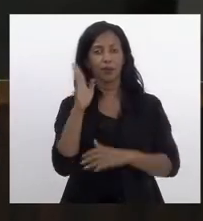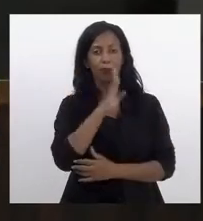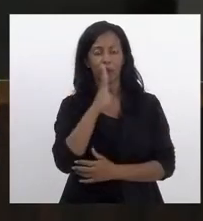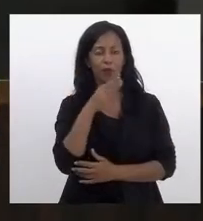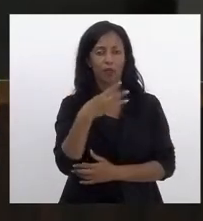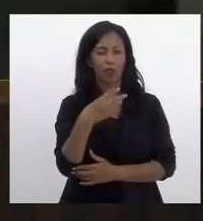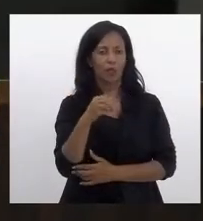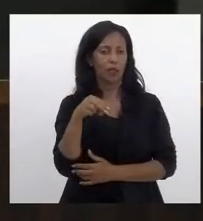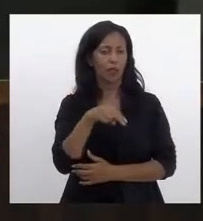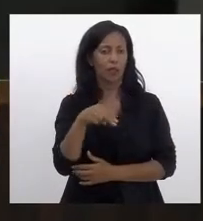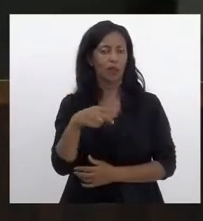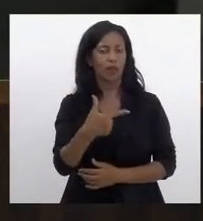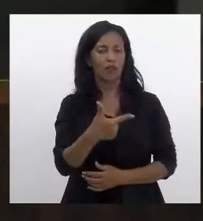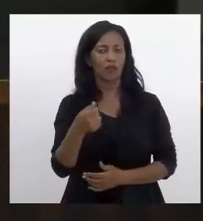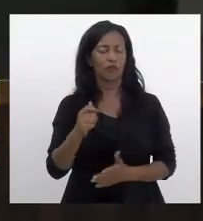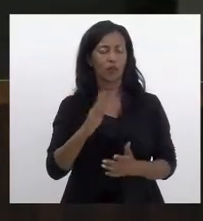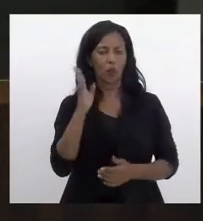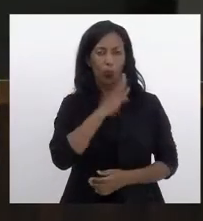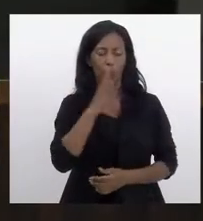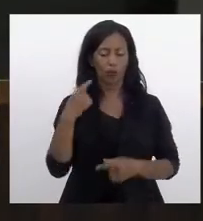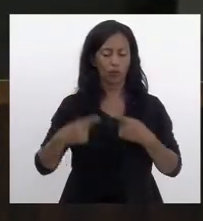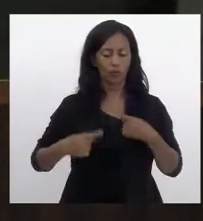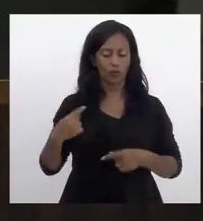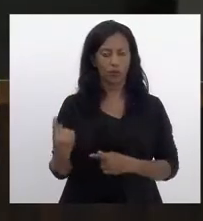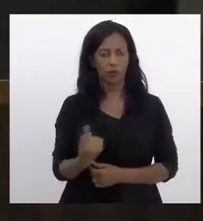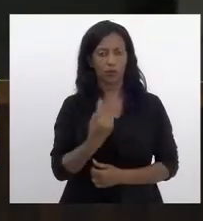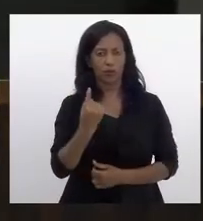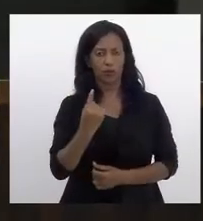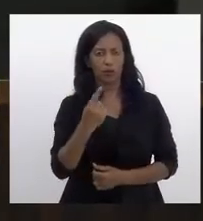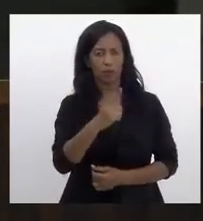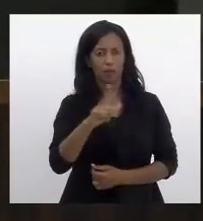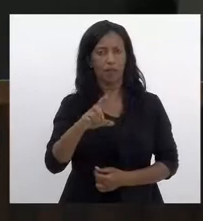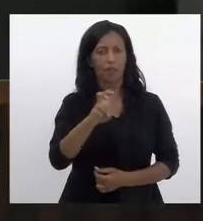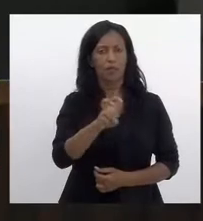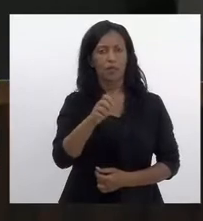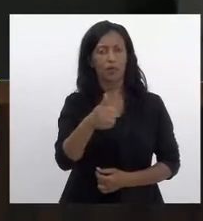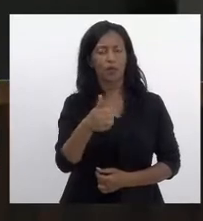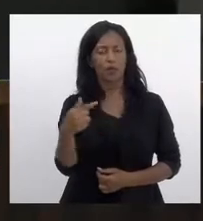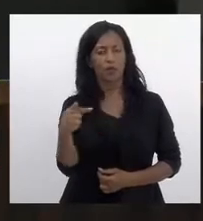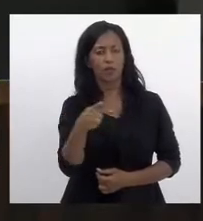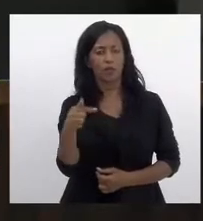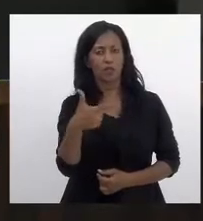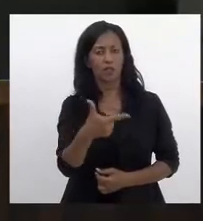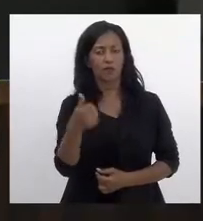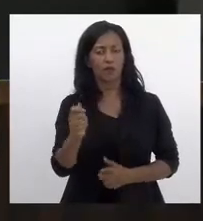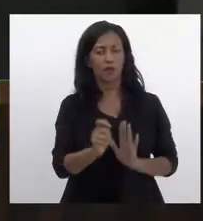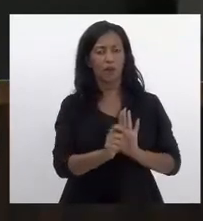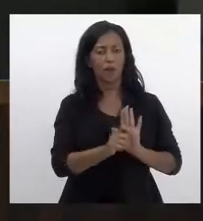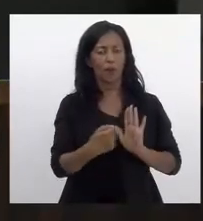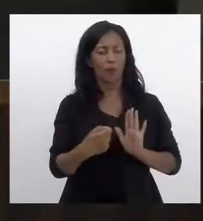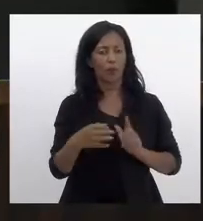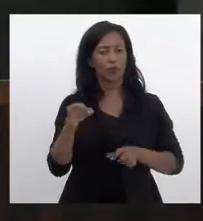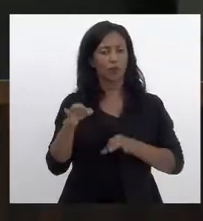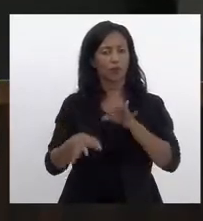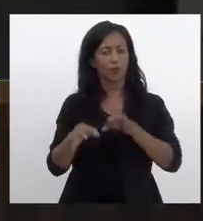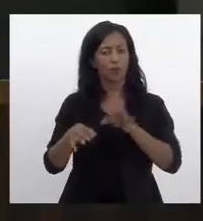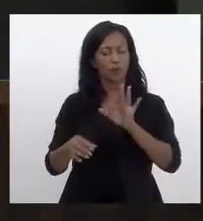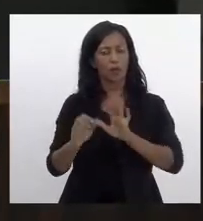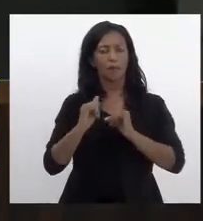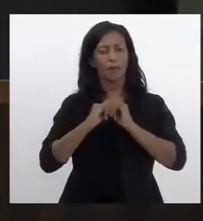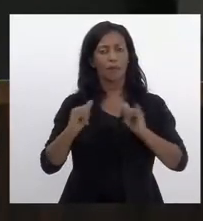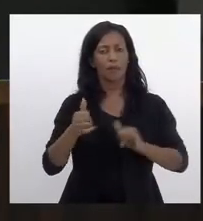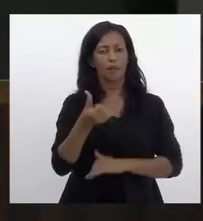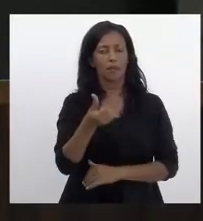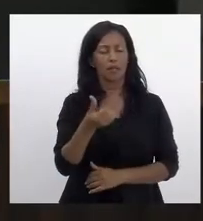do dia 30 de novembro de 21, regime de urgência, discussão única. Projeto de lei 5177 de 21, de autoria do Poder Judiciário, mensagem 6 de